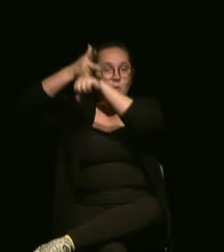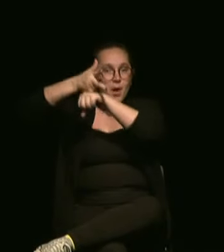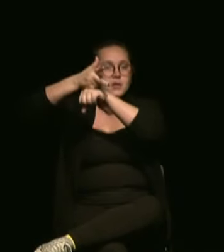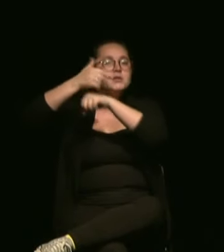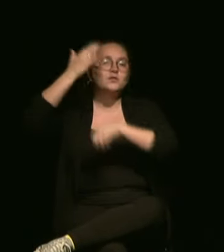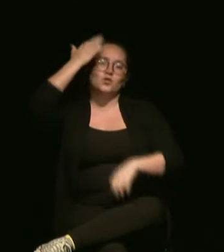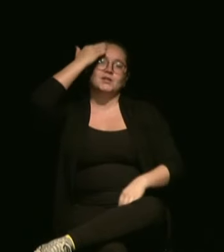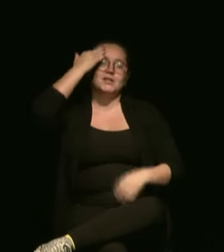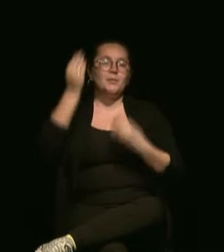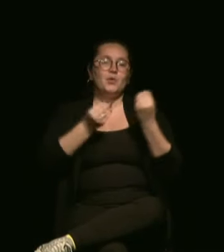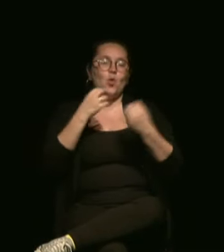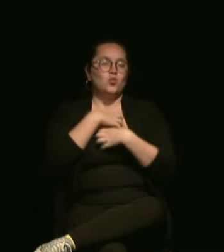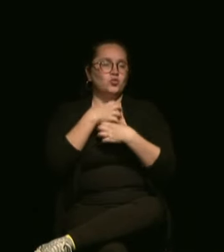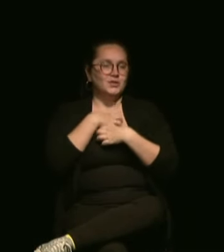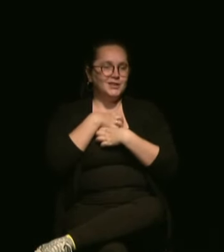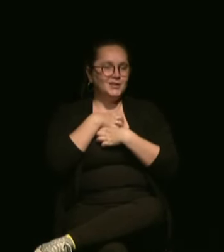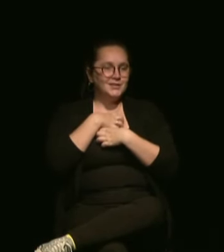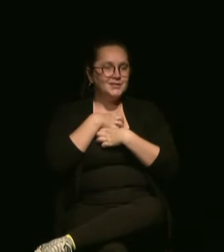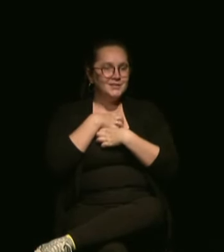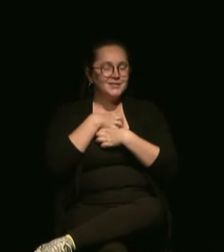está sendo feita. Aquilo